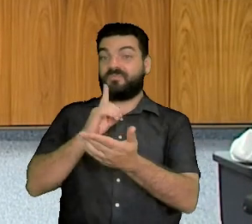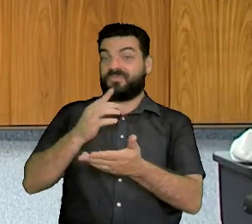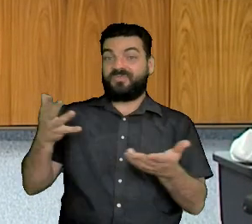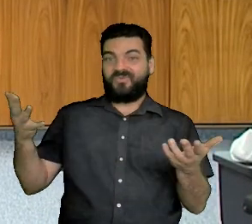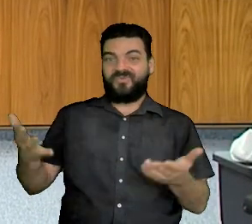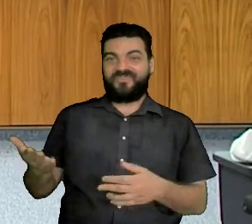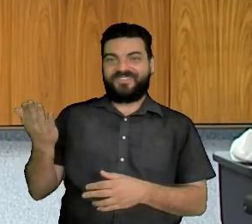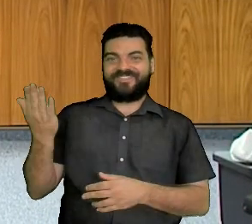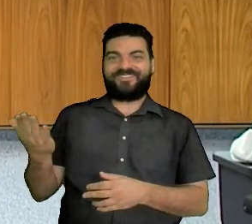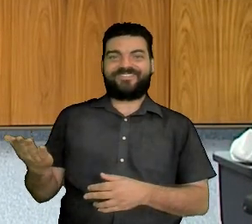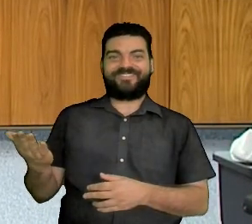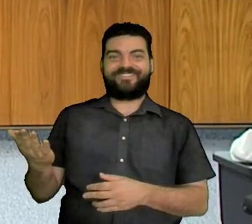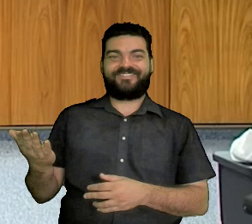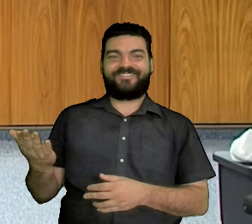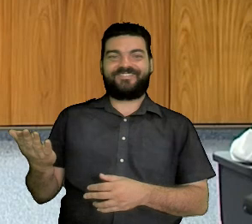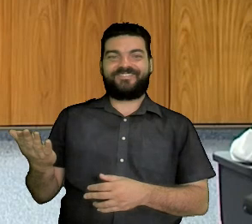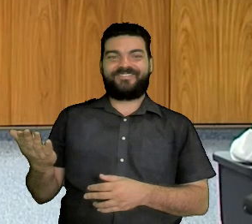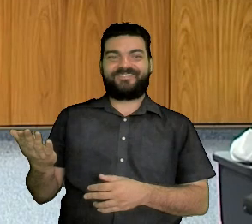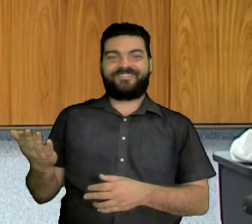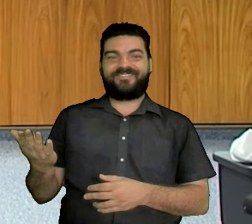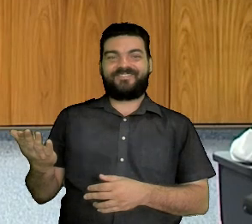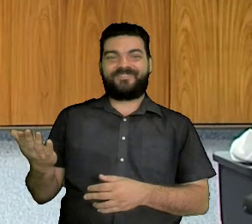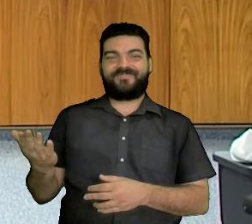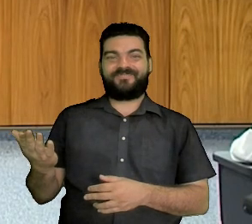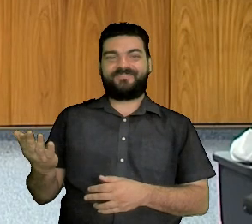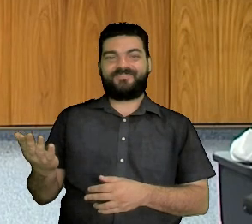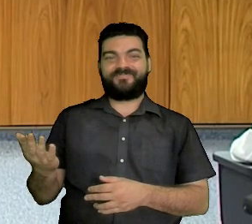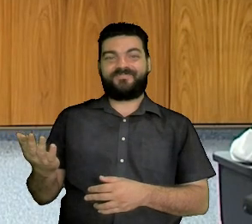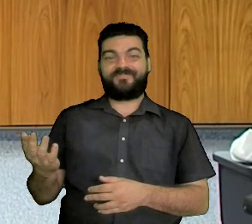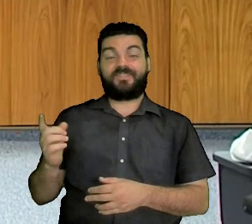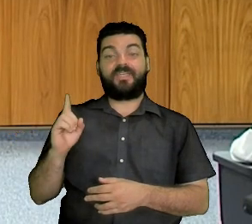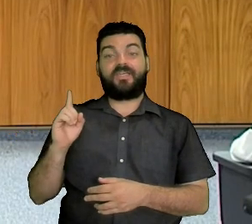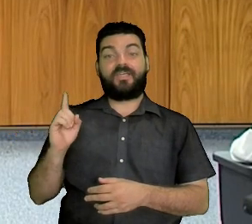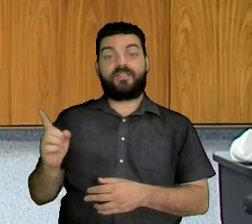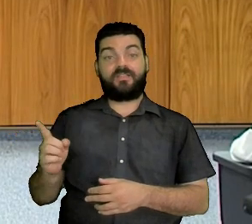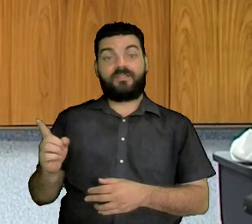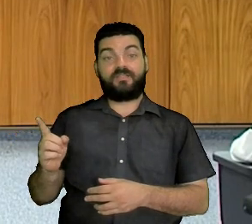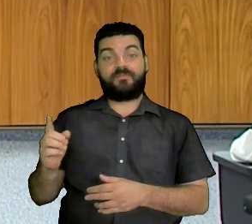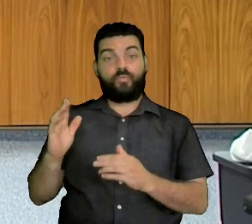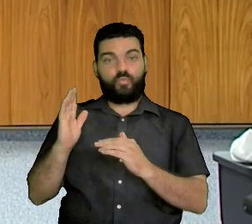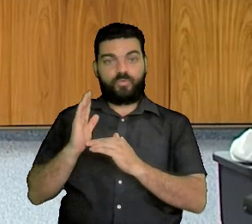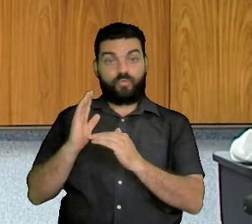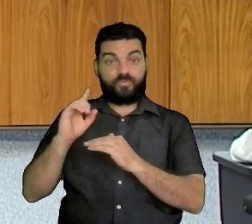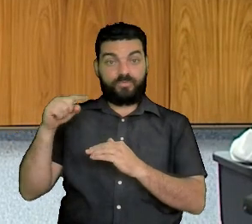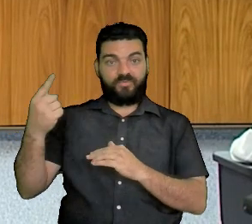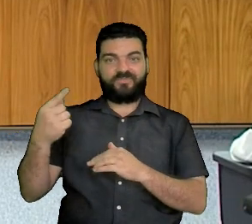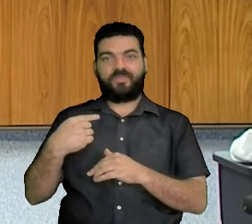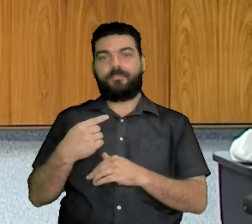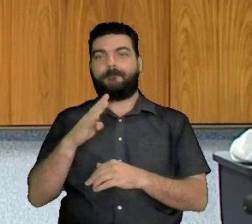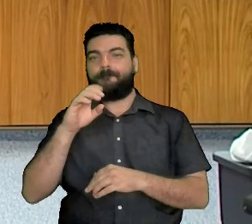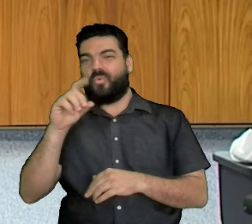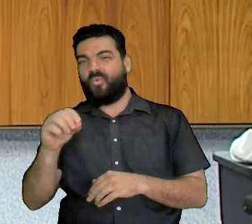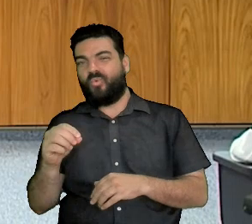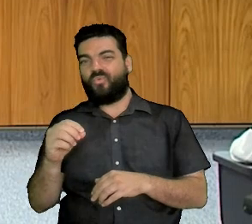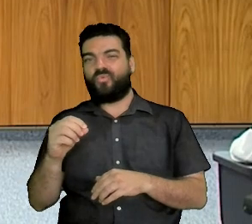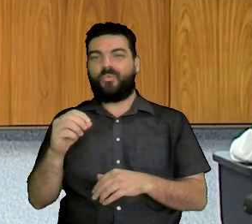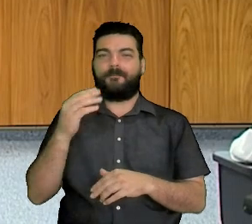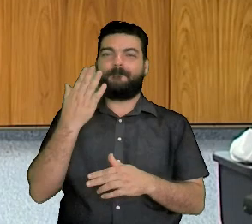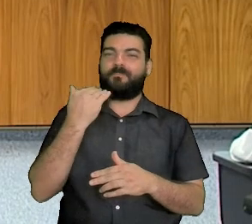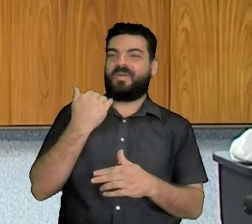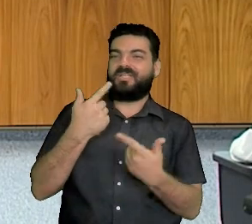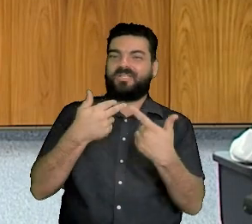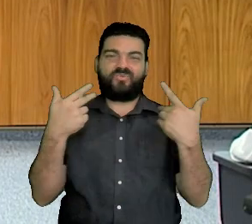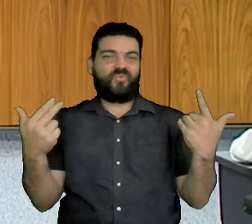dia. Nós vamos, ele, inclusive, vai oferecer para nós logo ao final bolo, champanhe e tudo mais. Vai ser